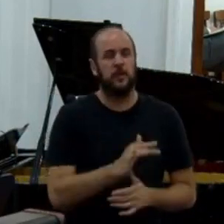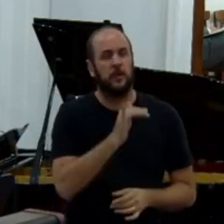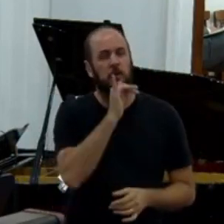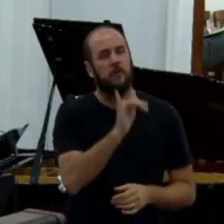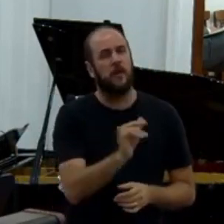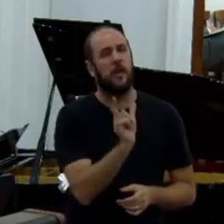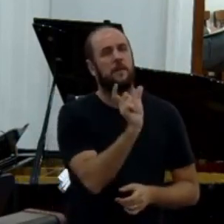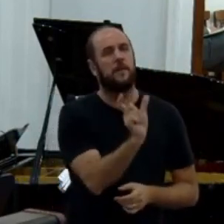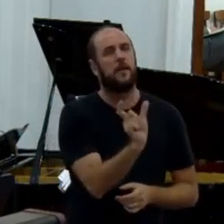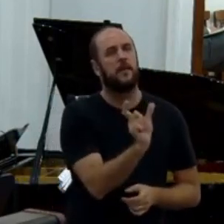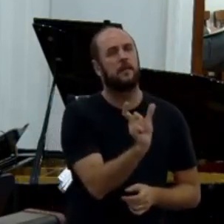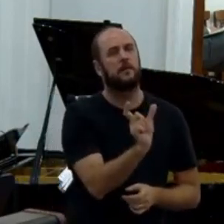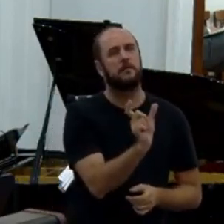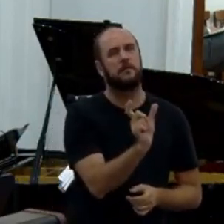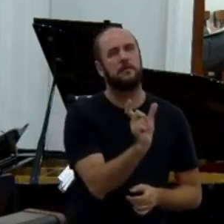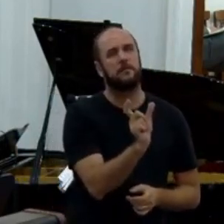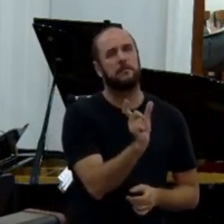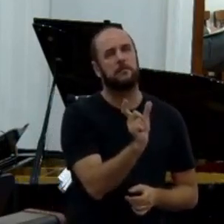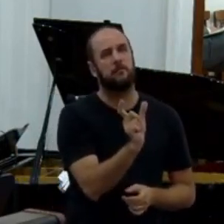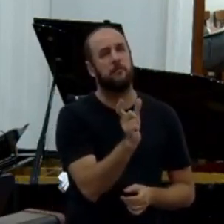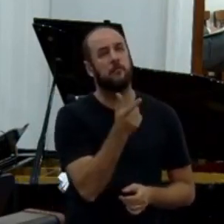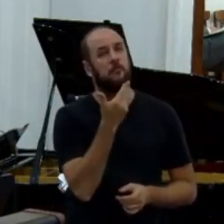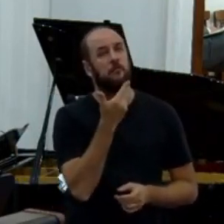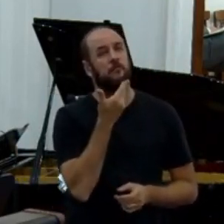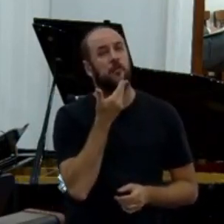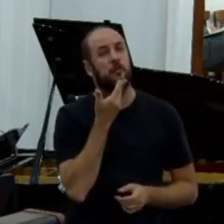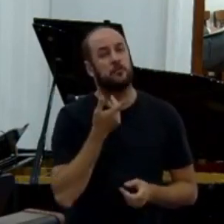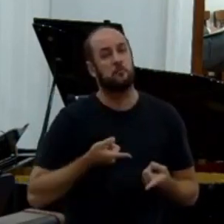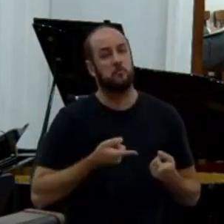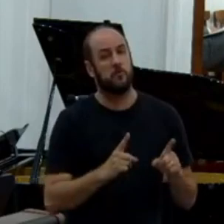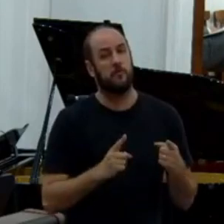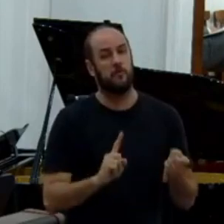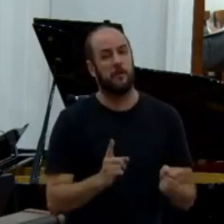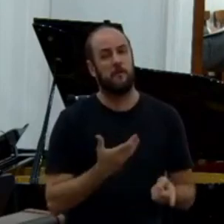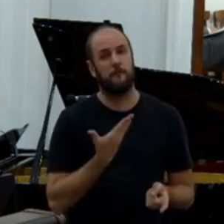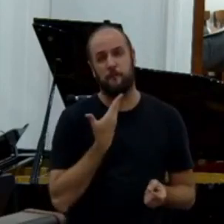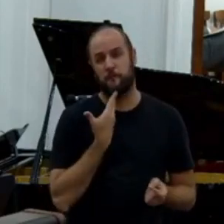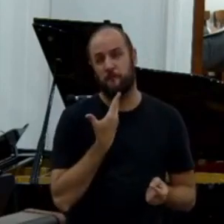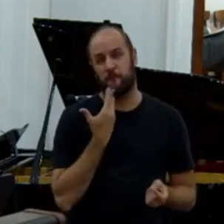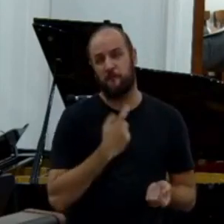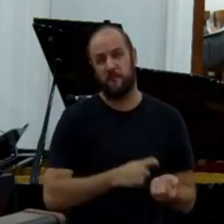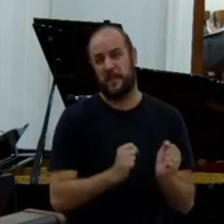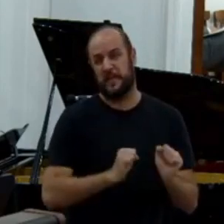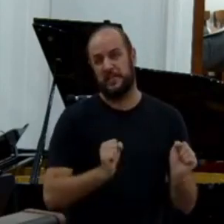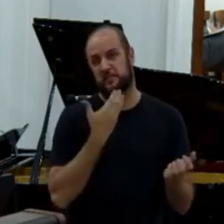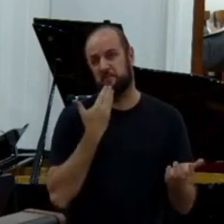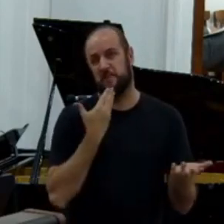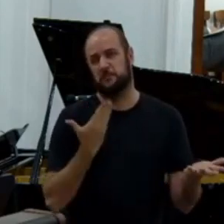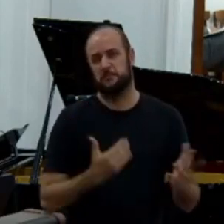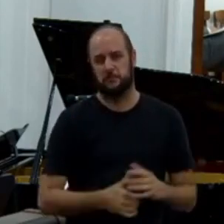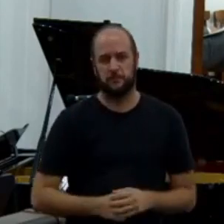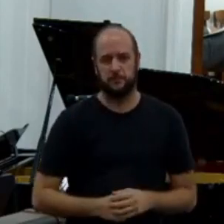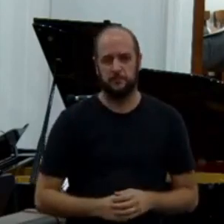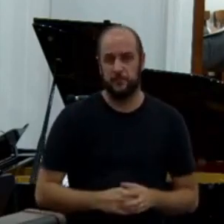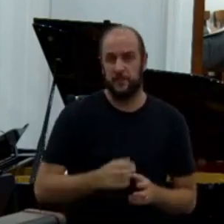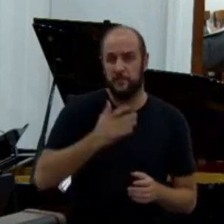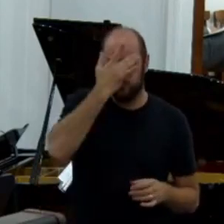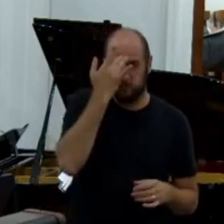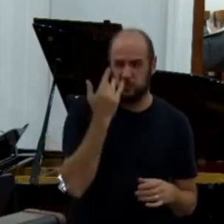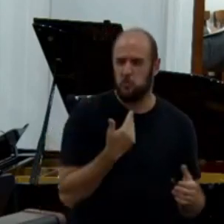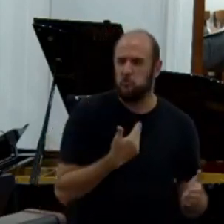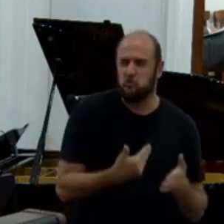traz a palavra facilmente provocado ou facilmente irado. Aquele que